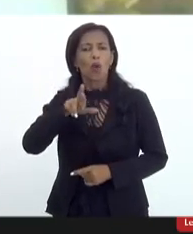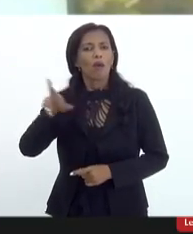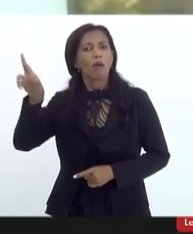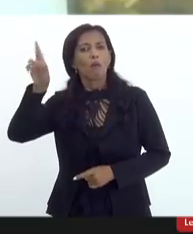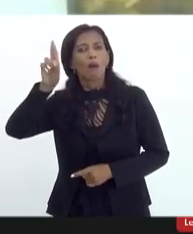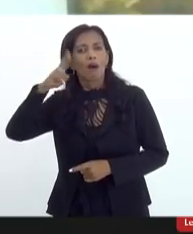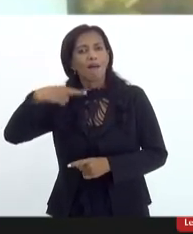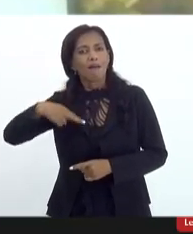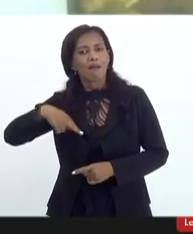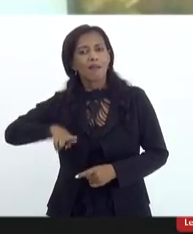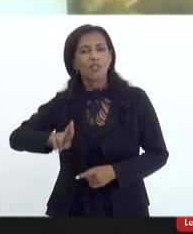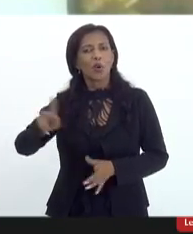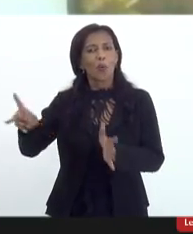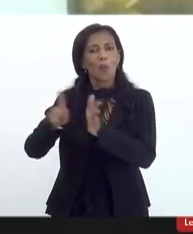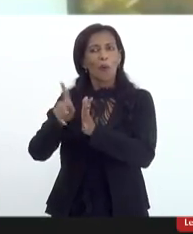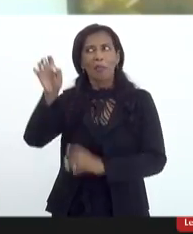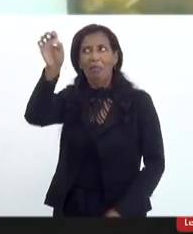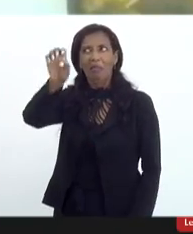europeia.